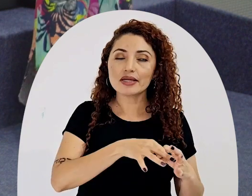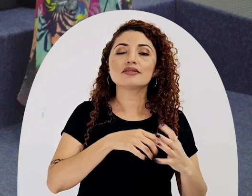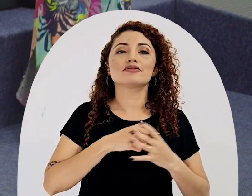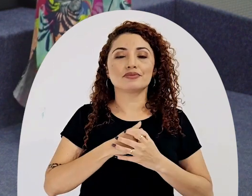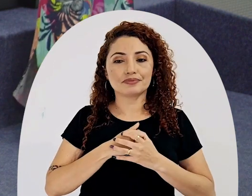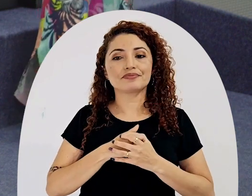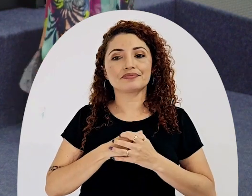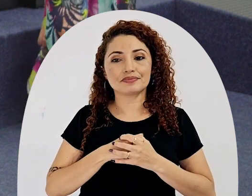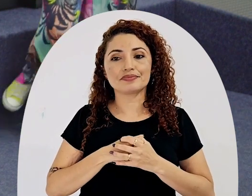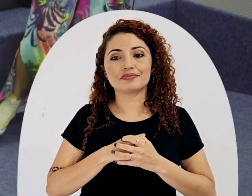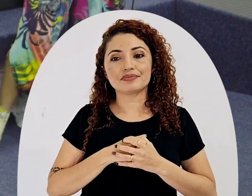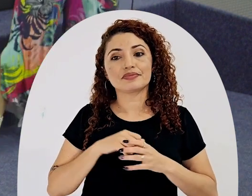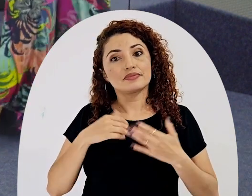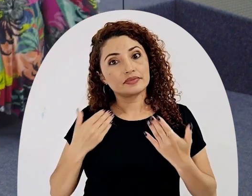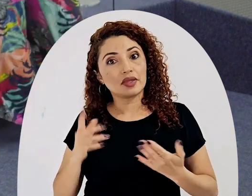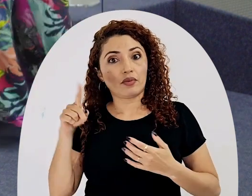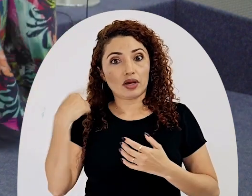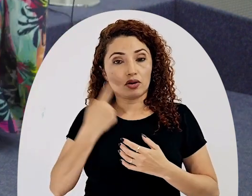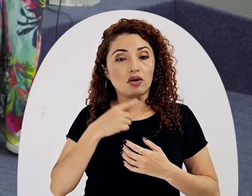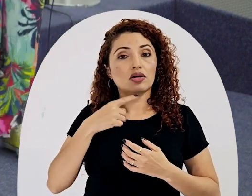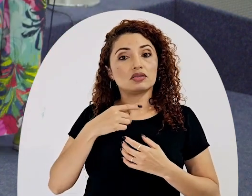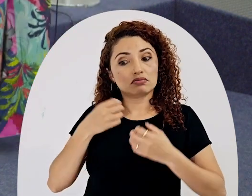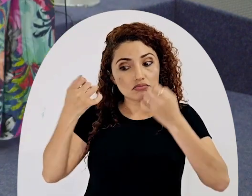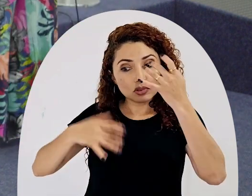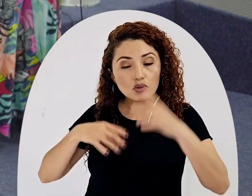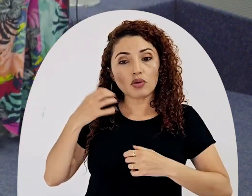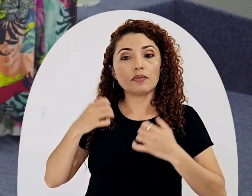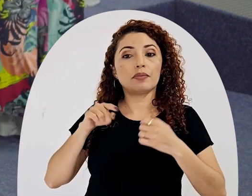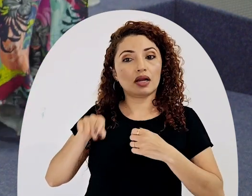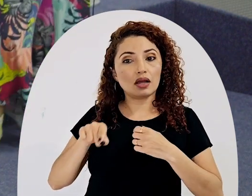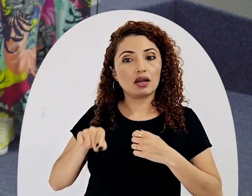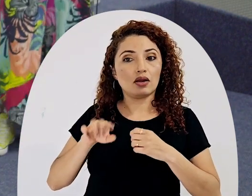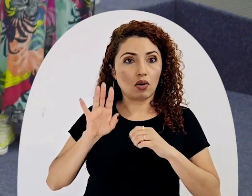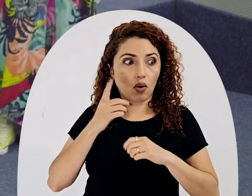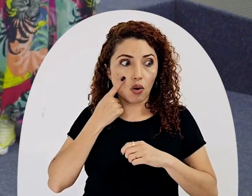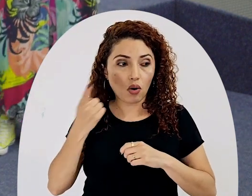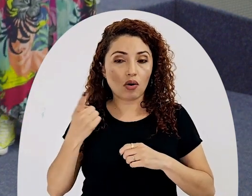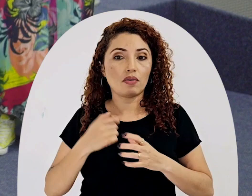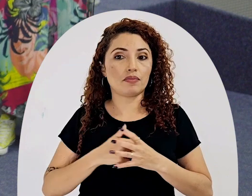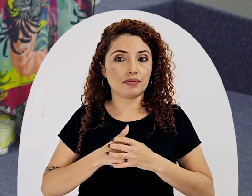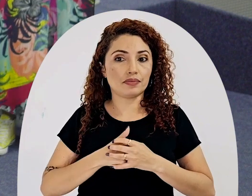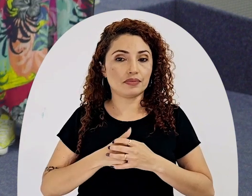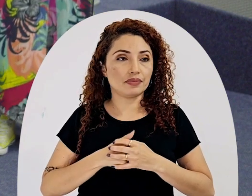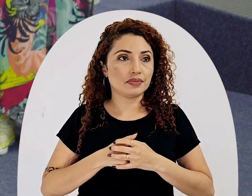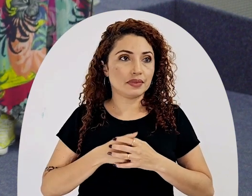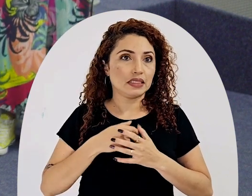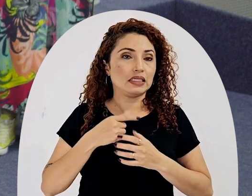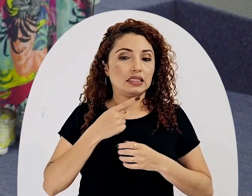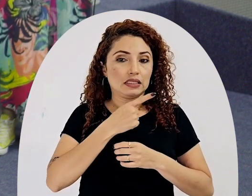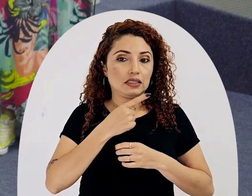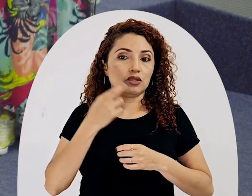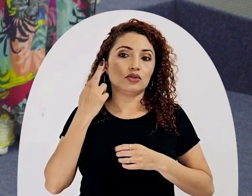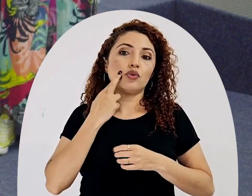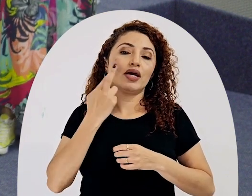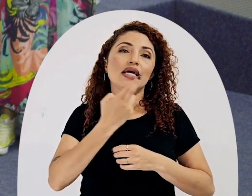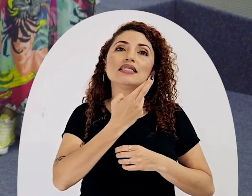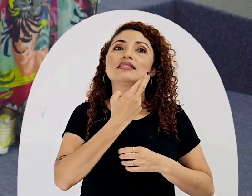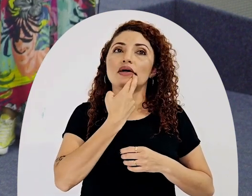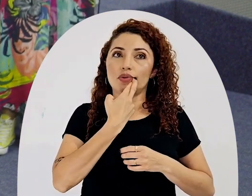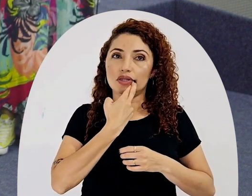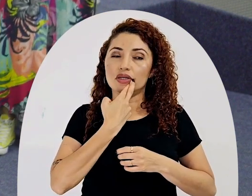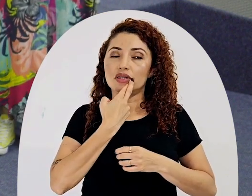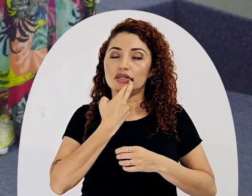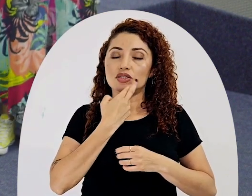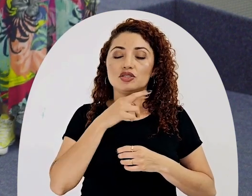foi explicar para ele, meu filho, por trás desse restaurante, quem fez essa comida, você pode ter certeza que